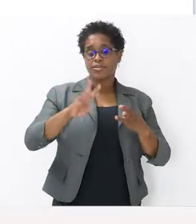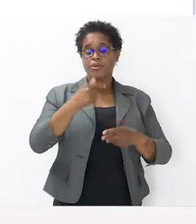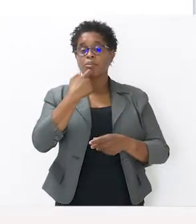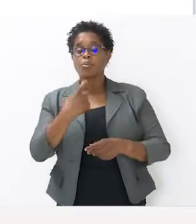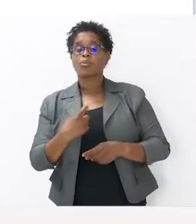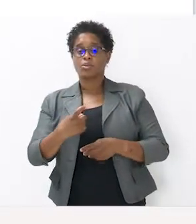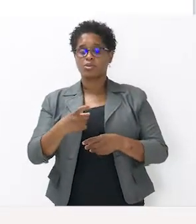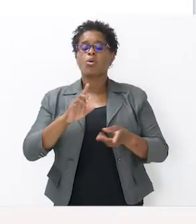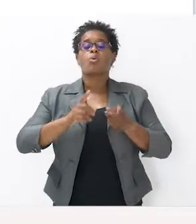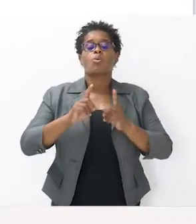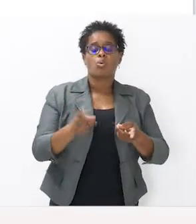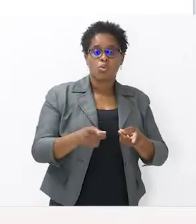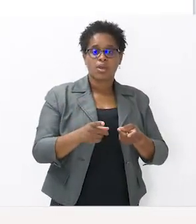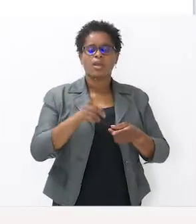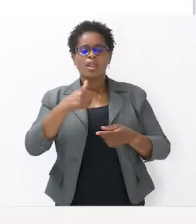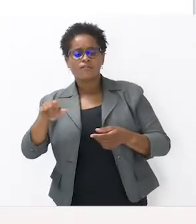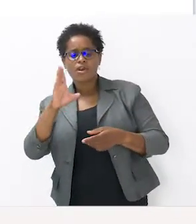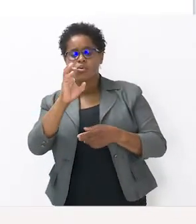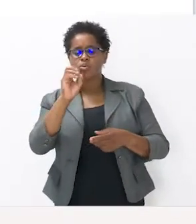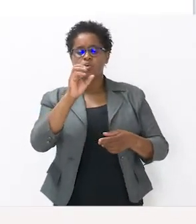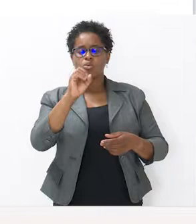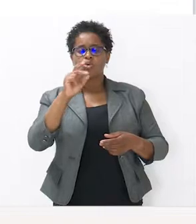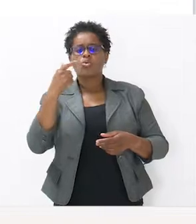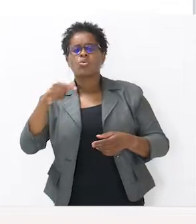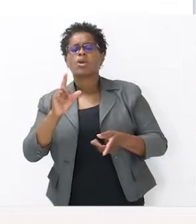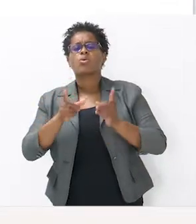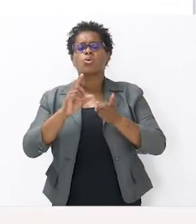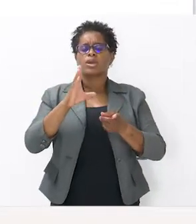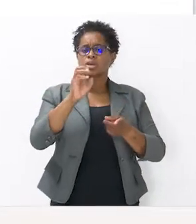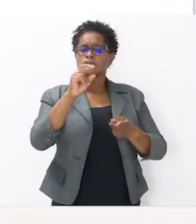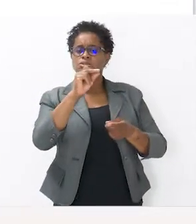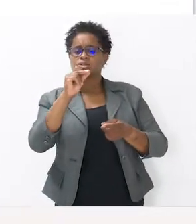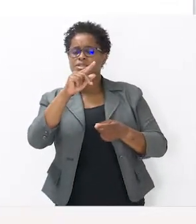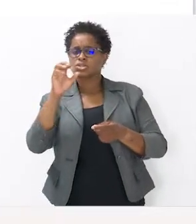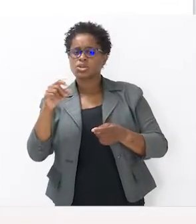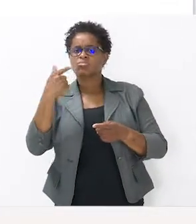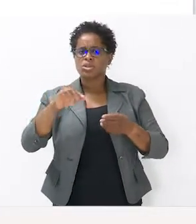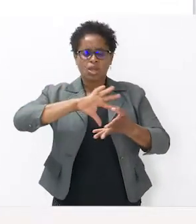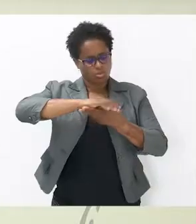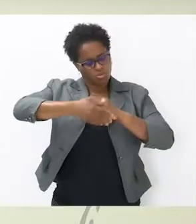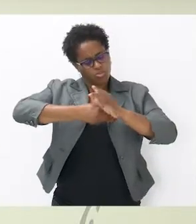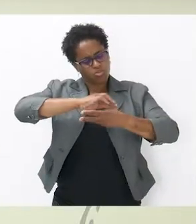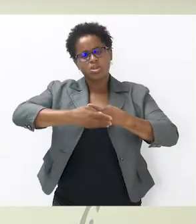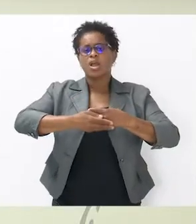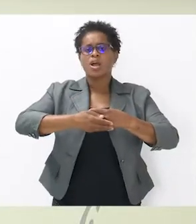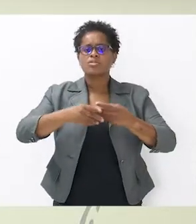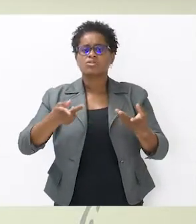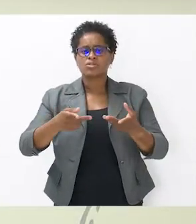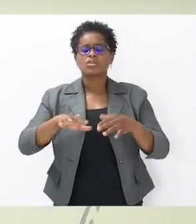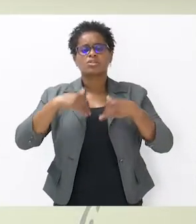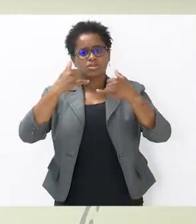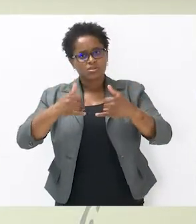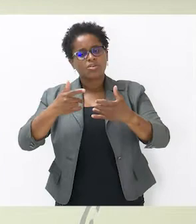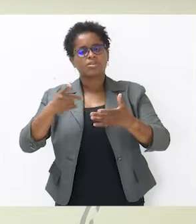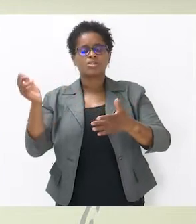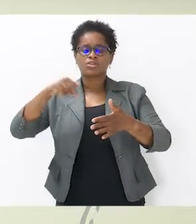questão, o que levava o João no embrulho? O que é que o João levava no embrulho? Seguramente vocês, depois nós temos